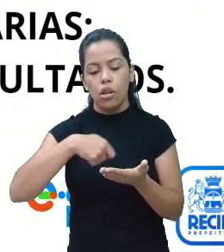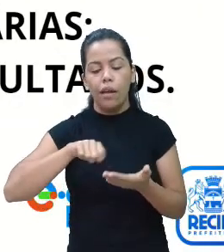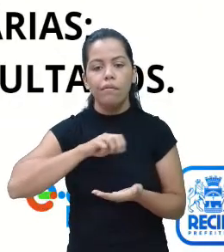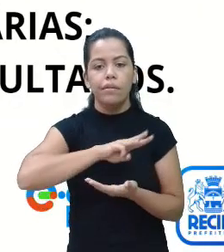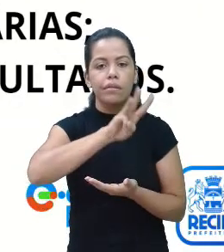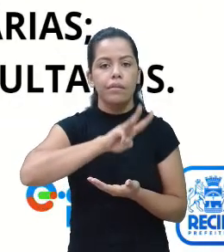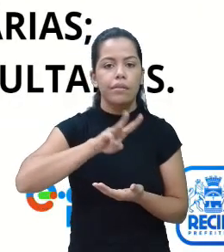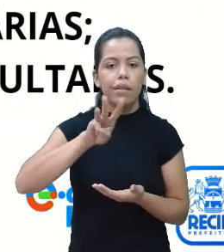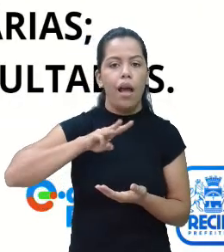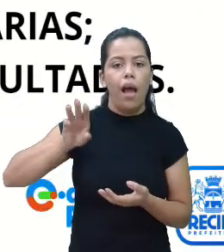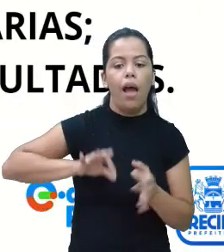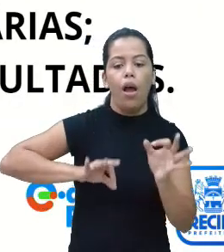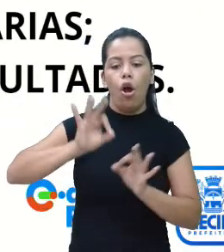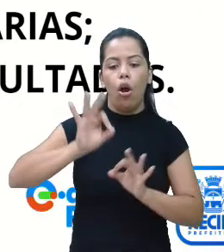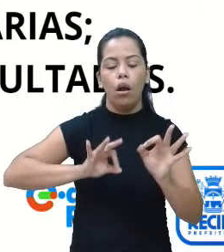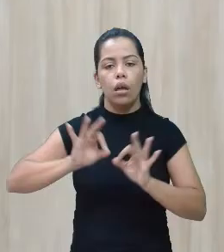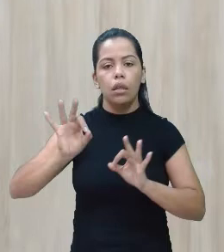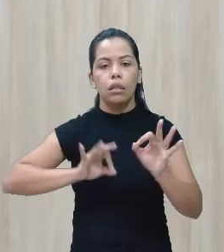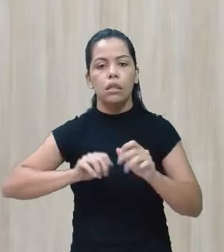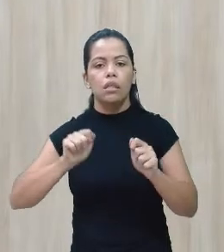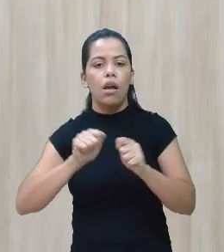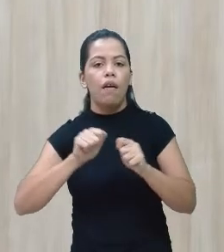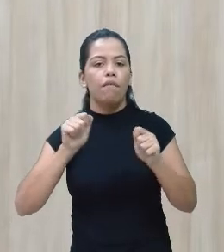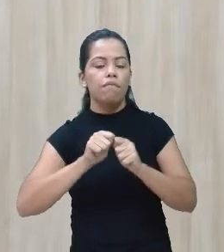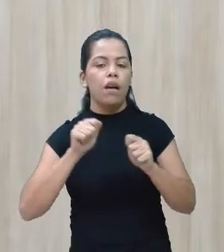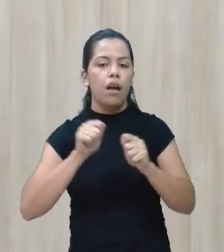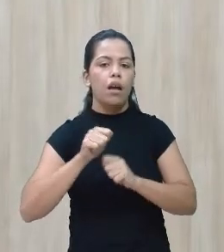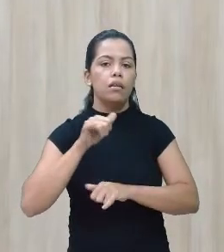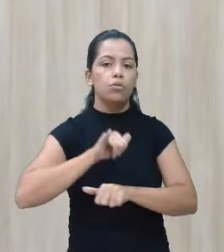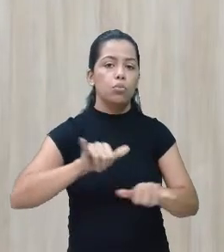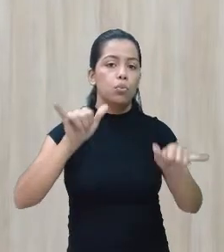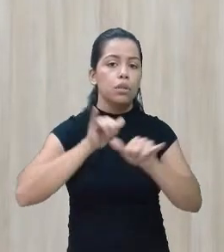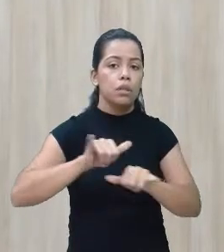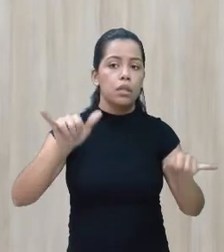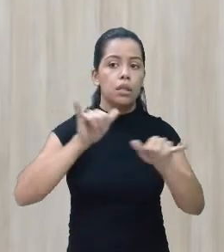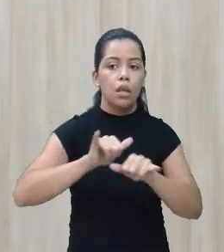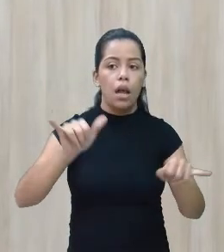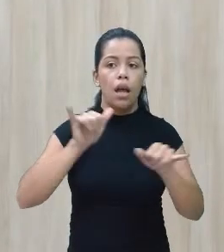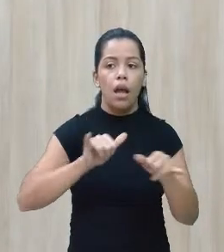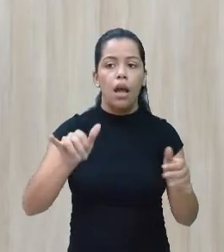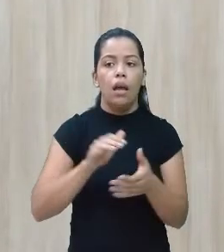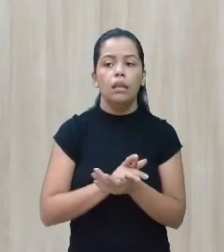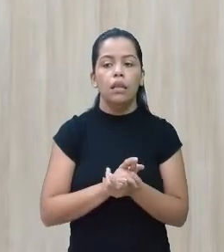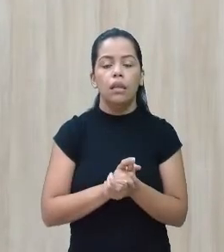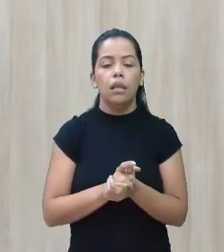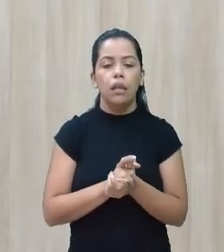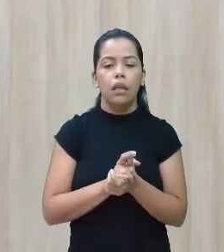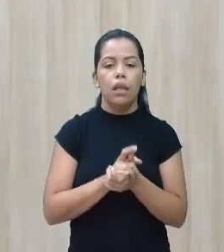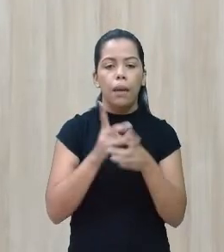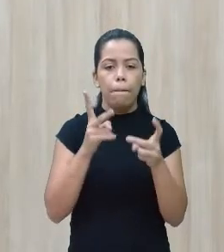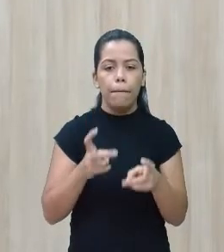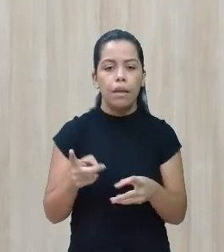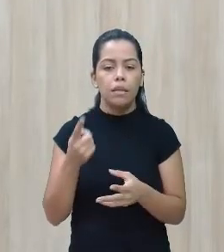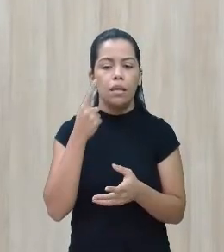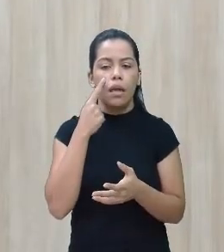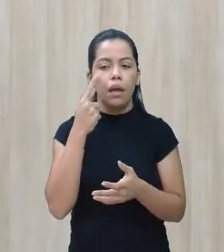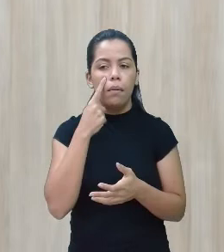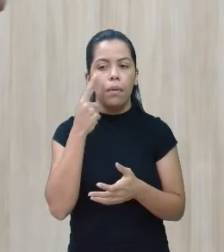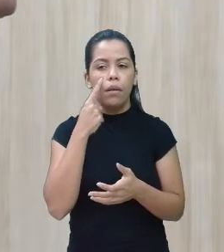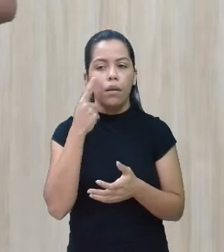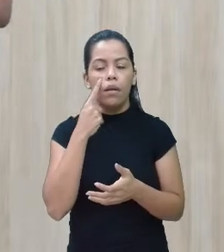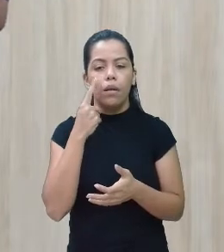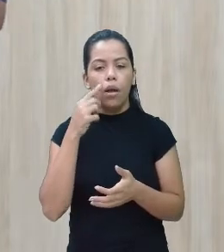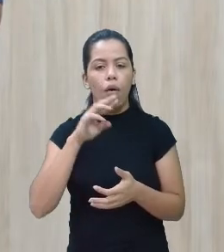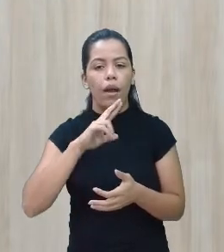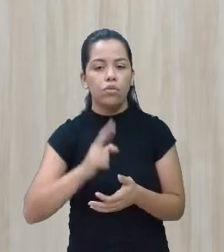redes sociais, criam campanhas publicitárias e analisam resultados. Então, esses são mais ou menos os caminhos aí de